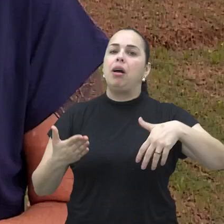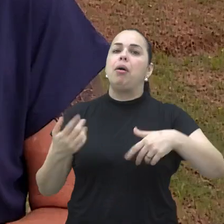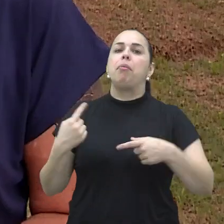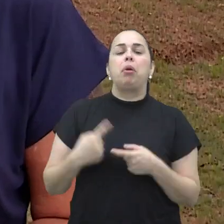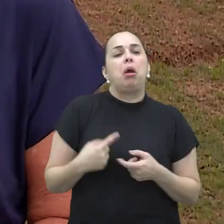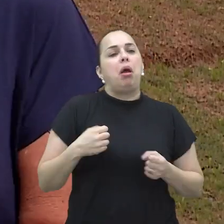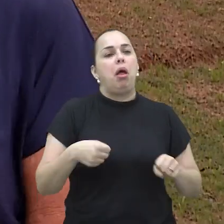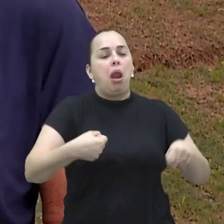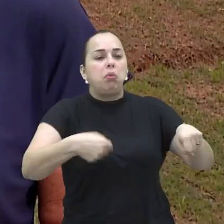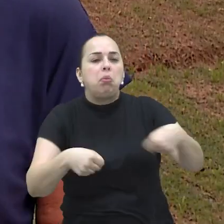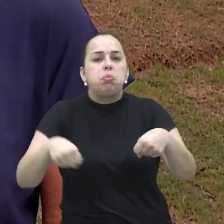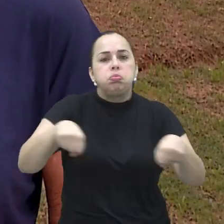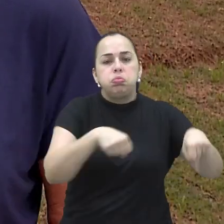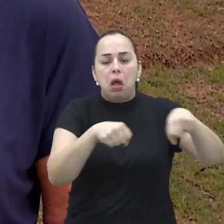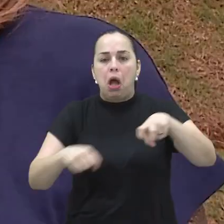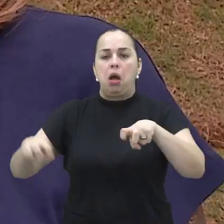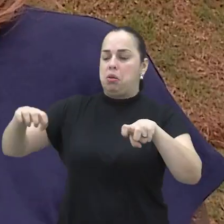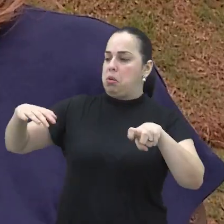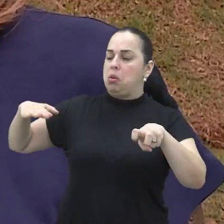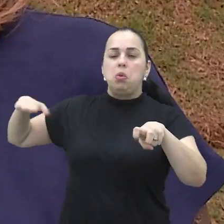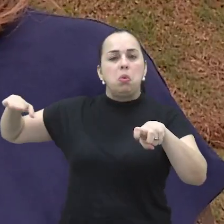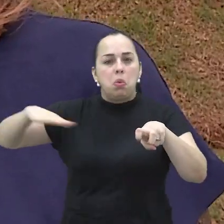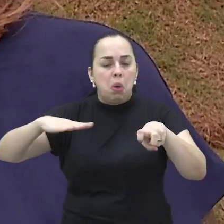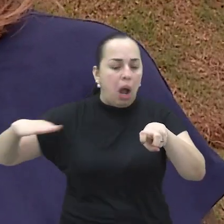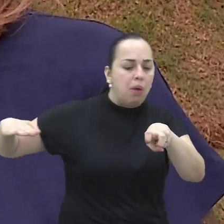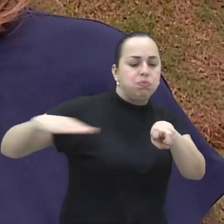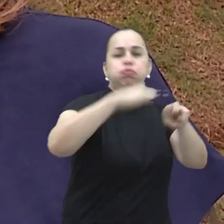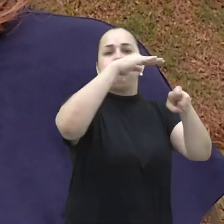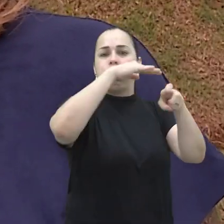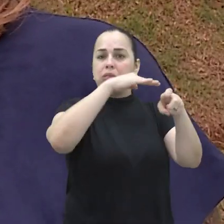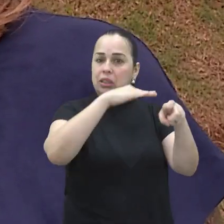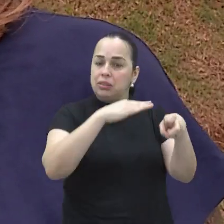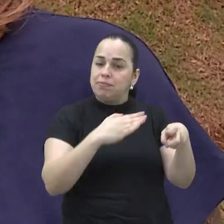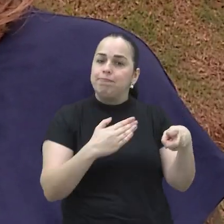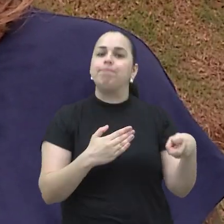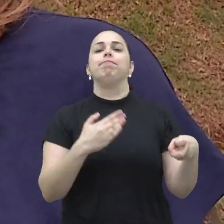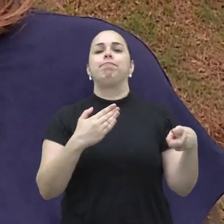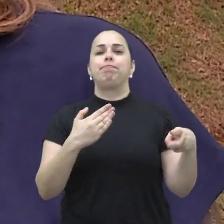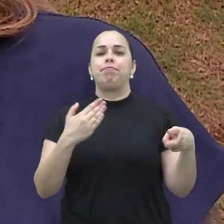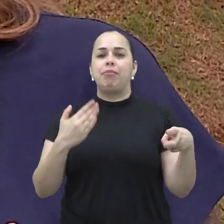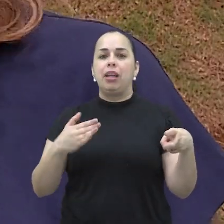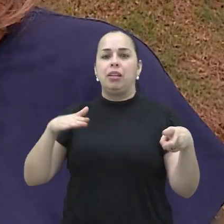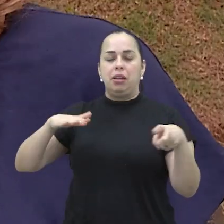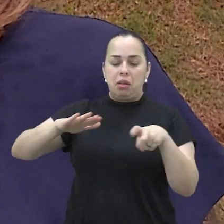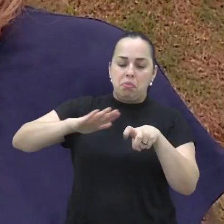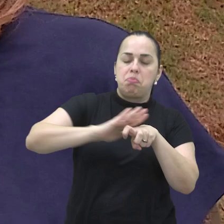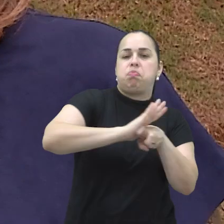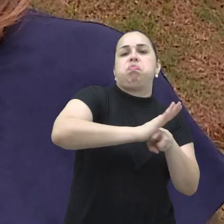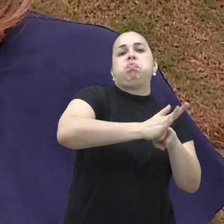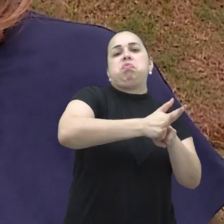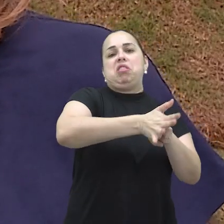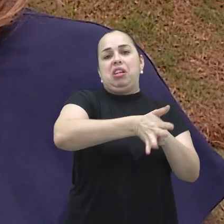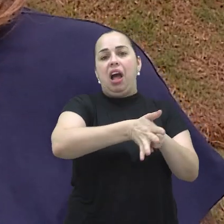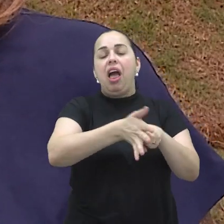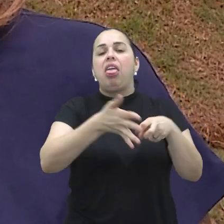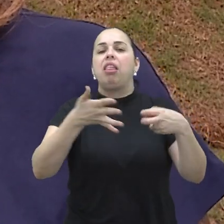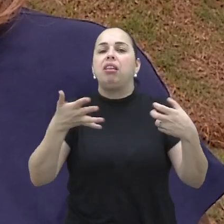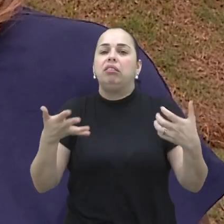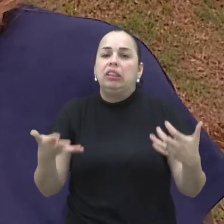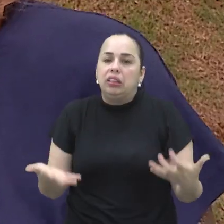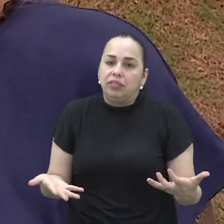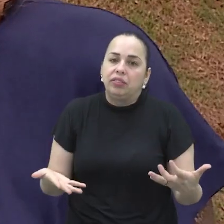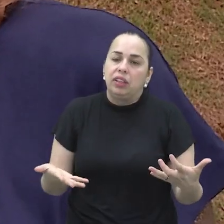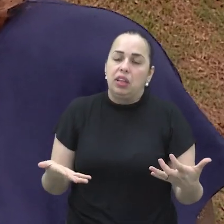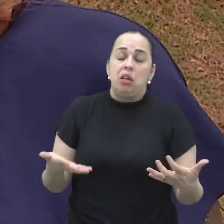carro quando andava de moto. O carro veio na contramão e esmagou minha perna.